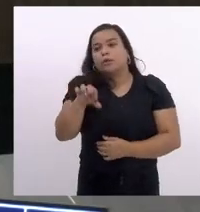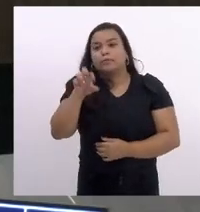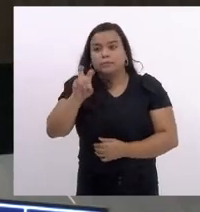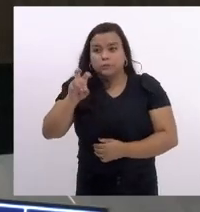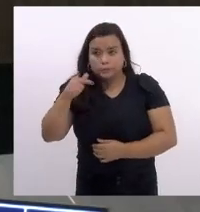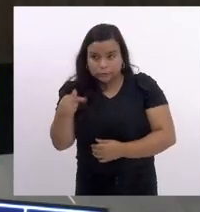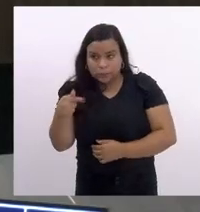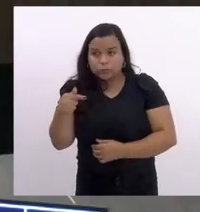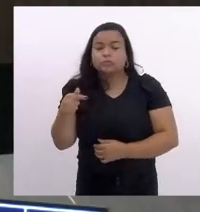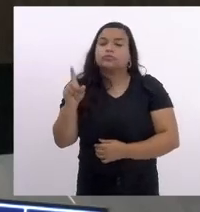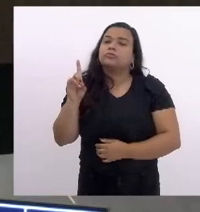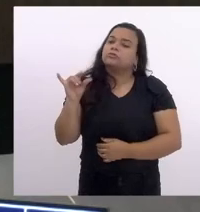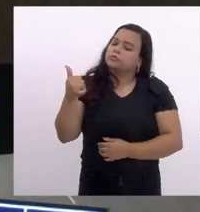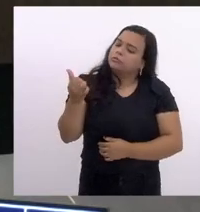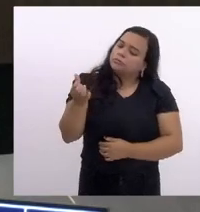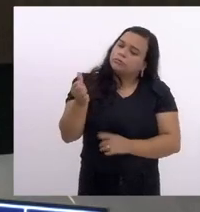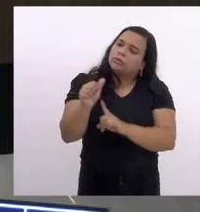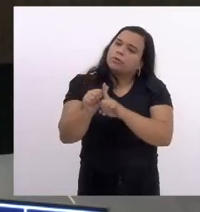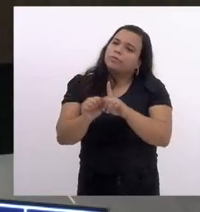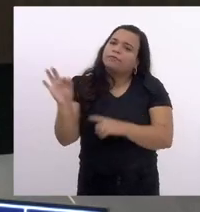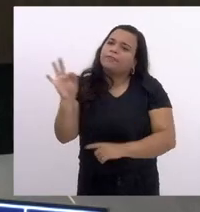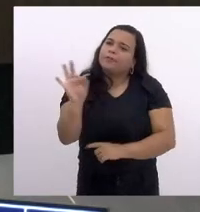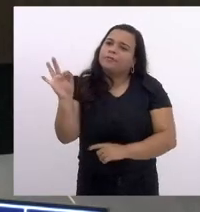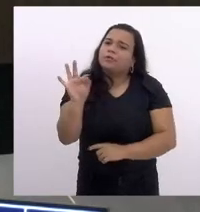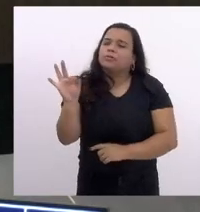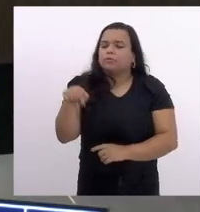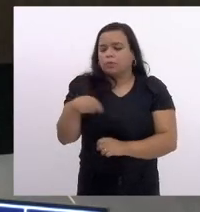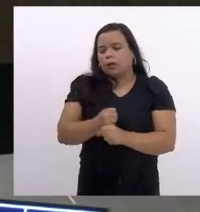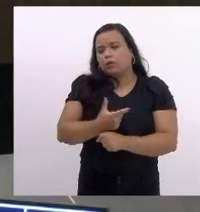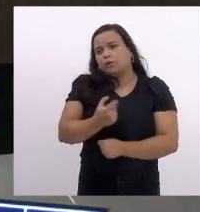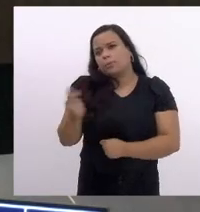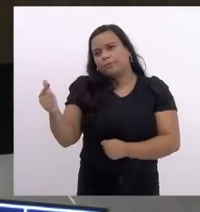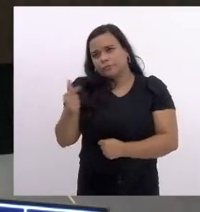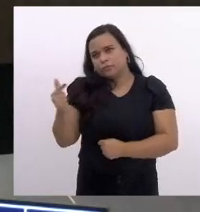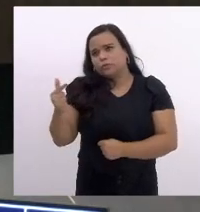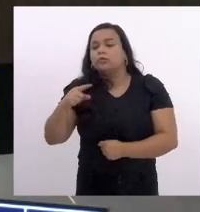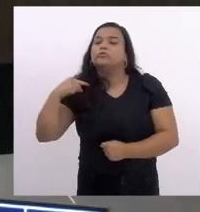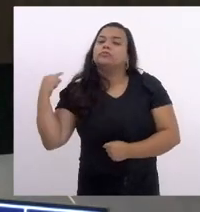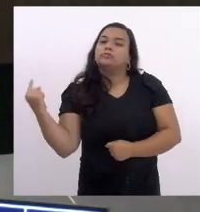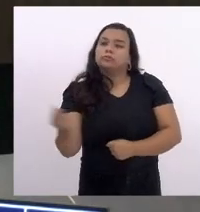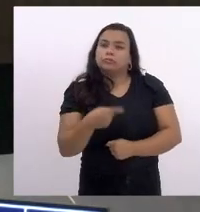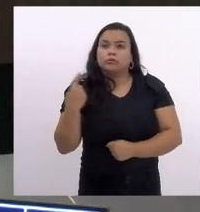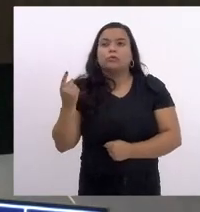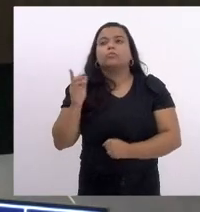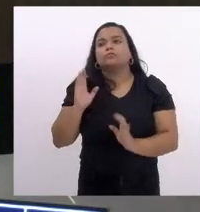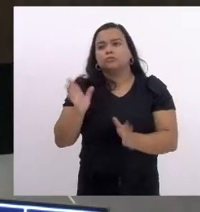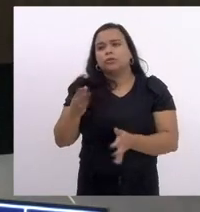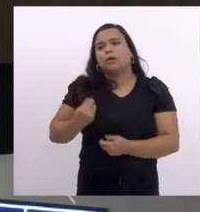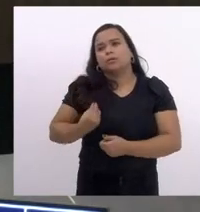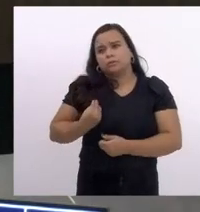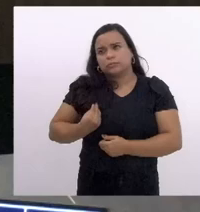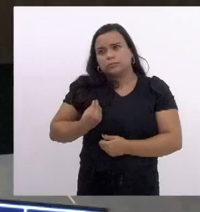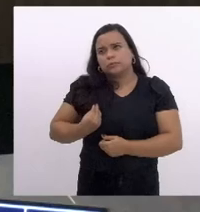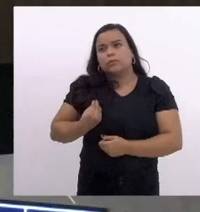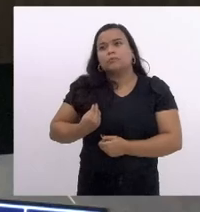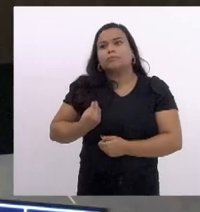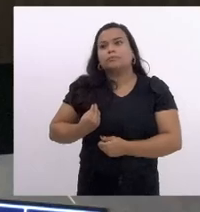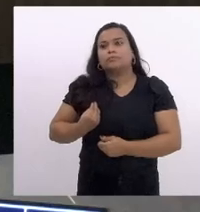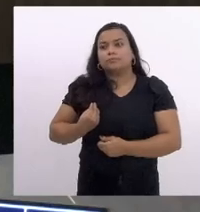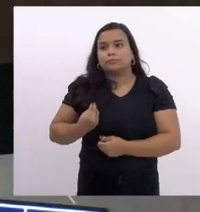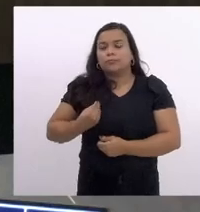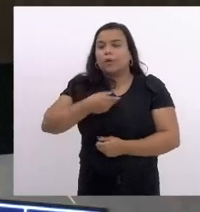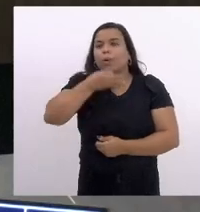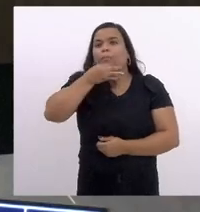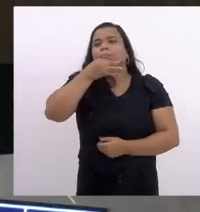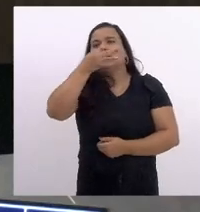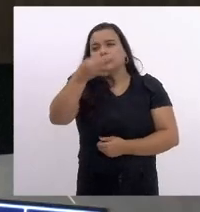de 16 de fevereiro de 22, nós estamos dando o